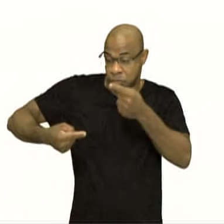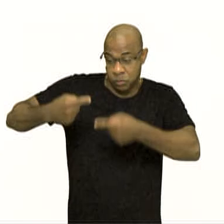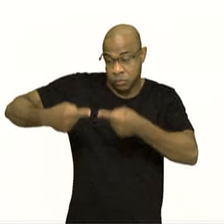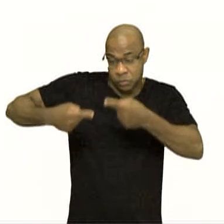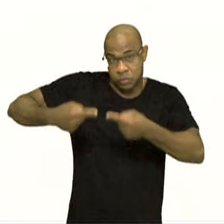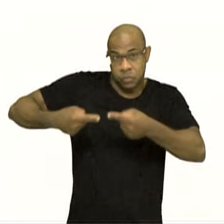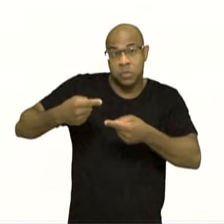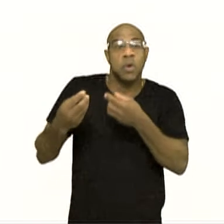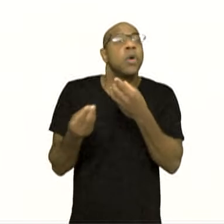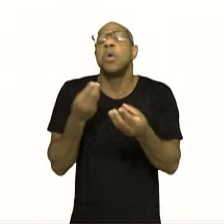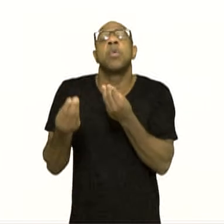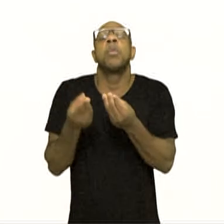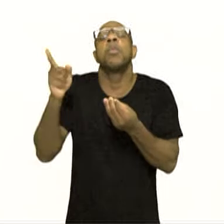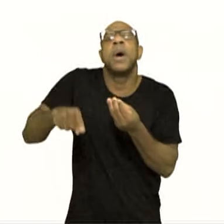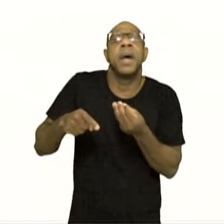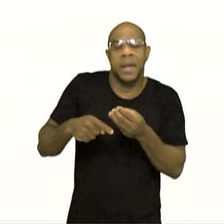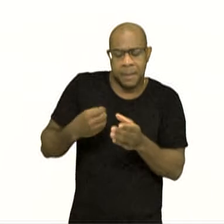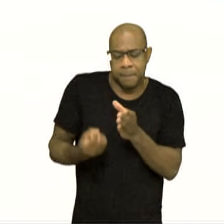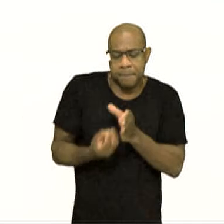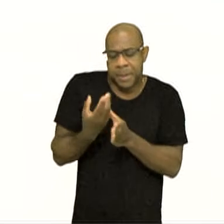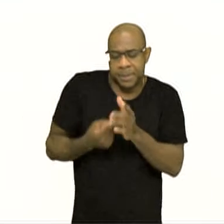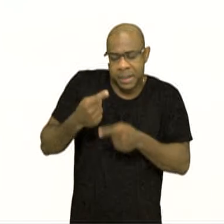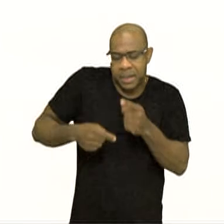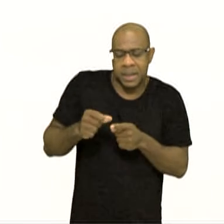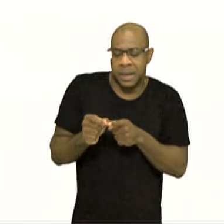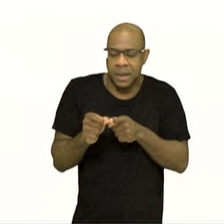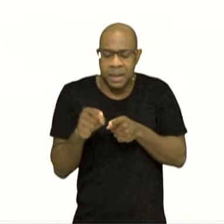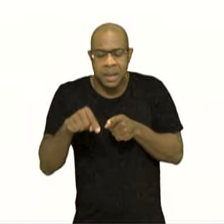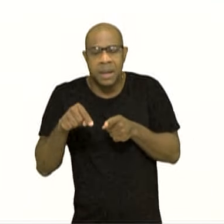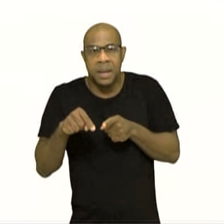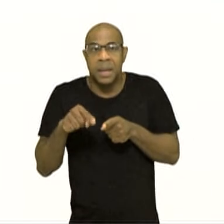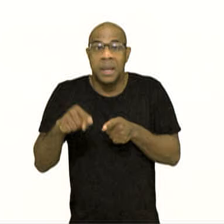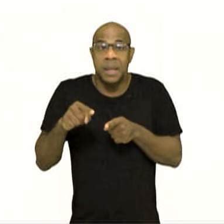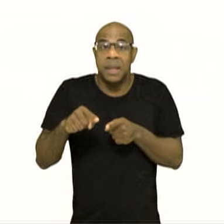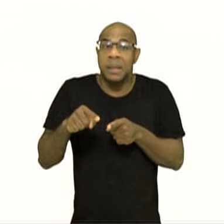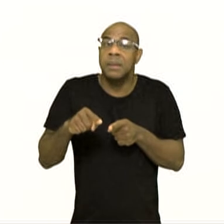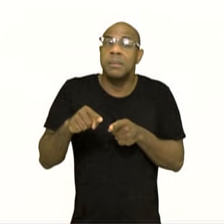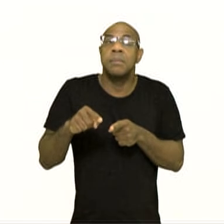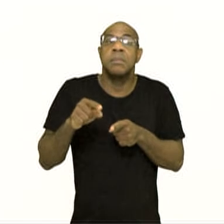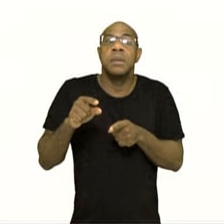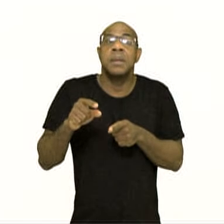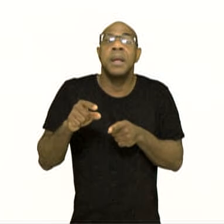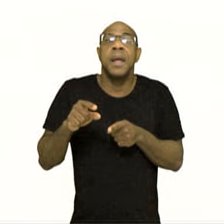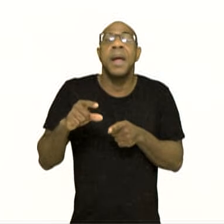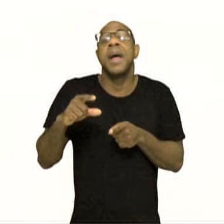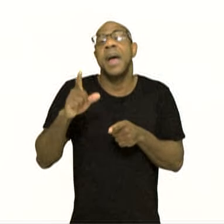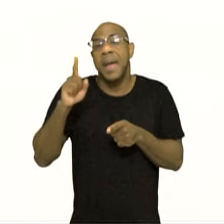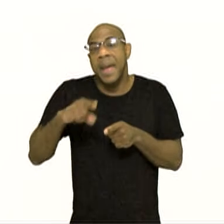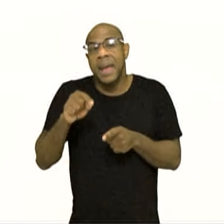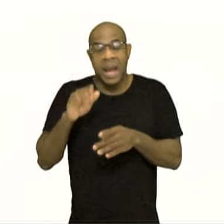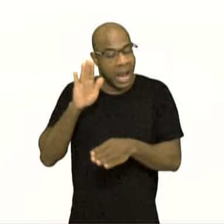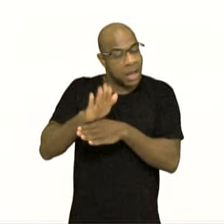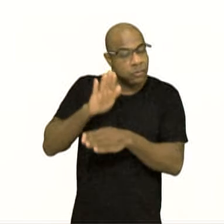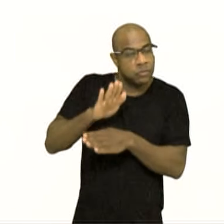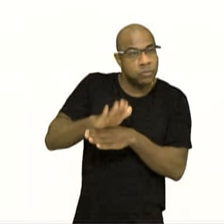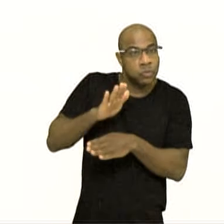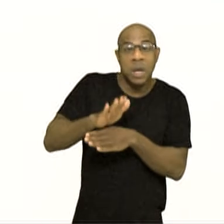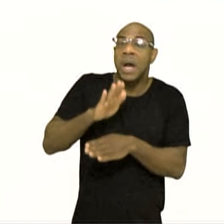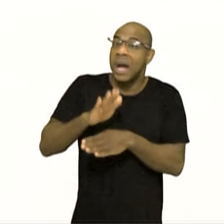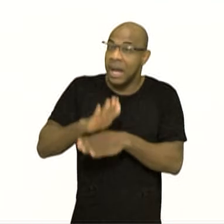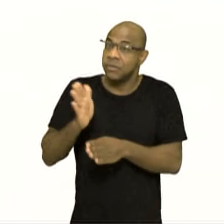sobre como essa produção de gametas aparentemente excessiva contribui para